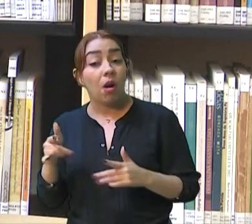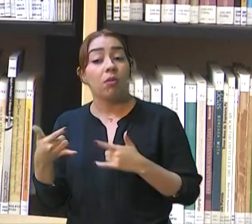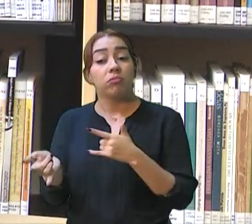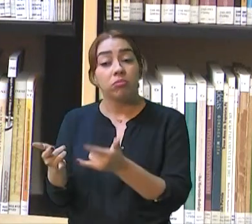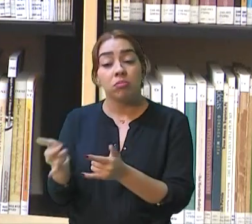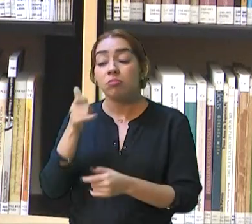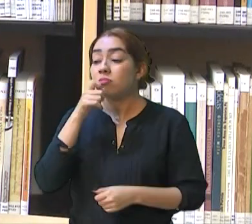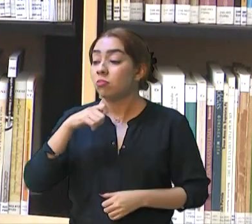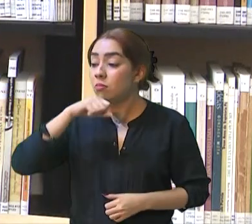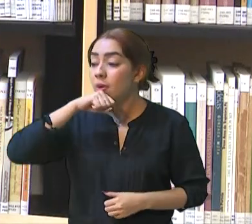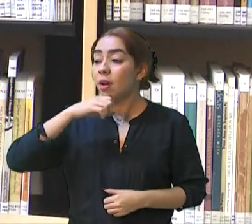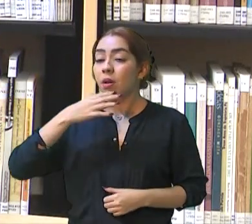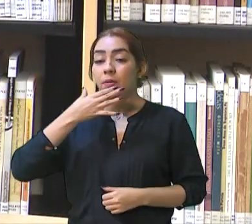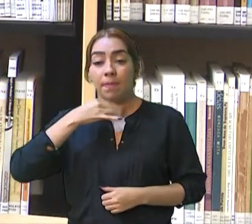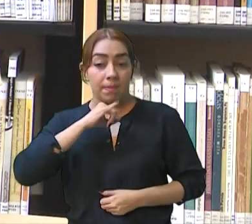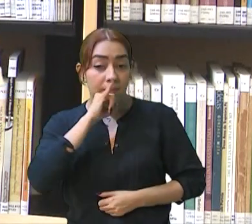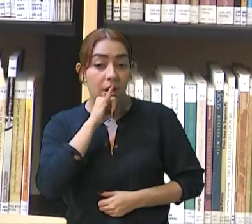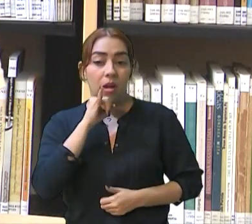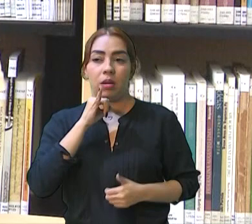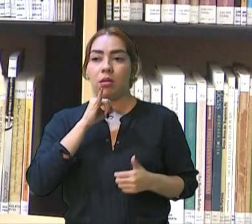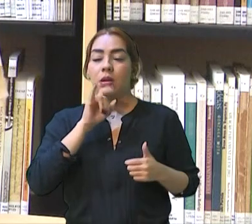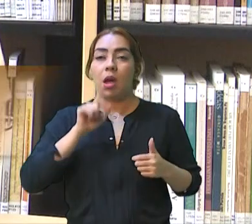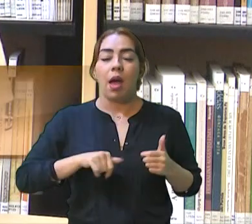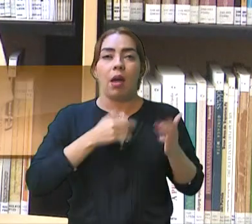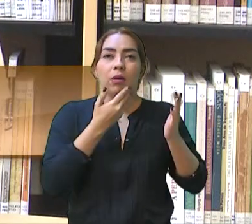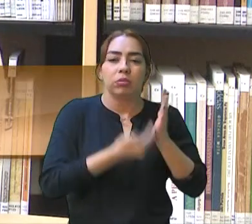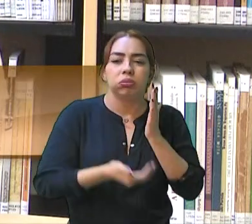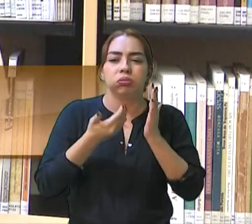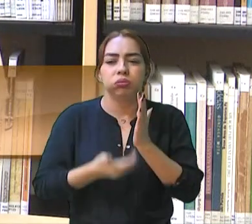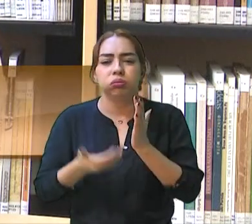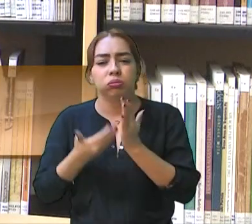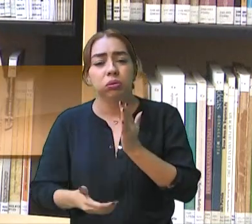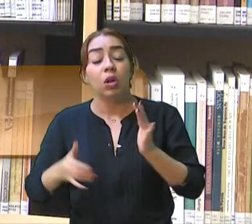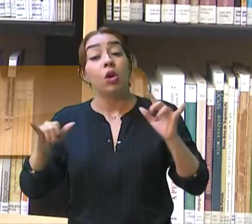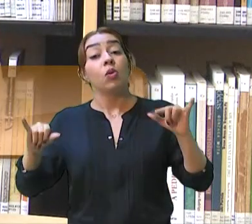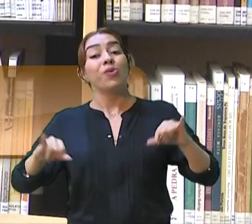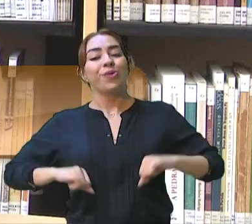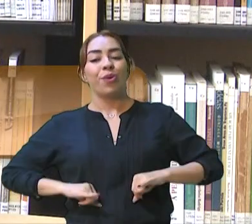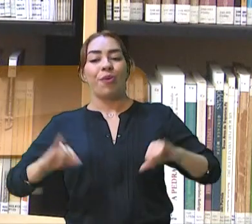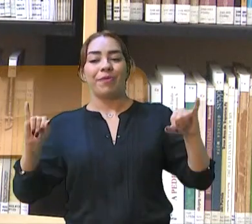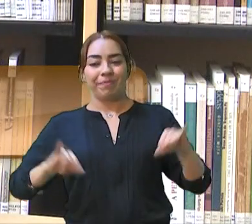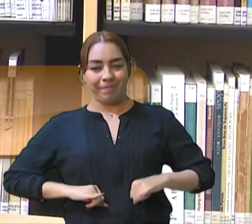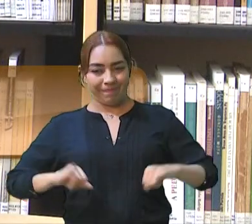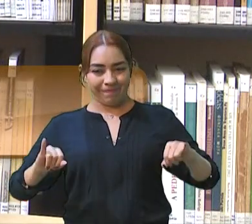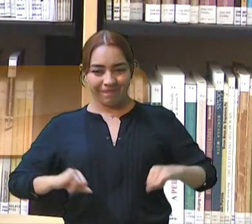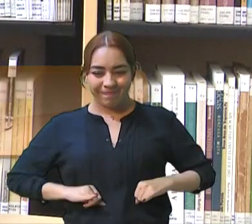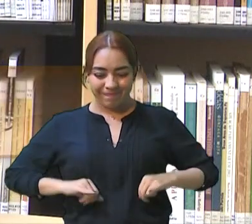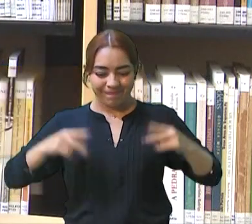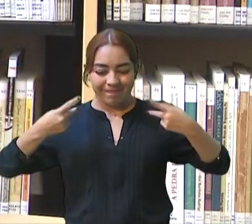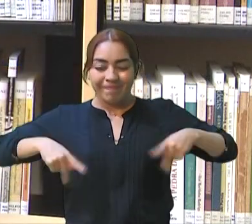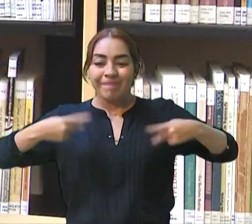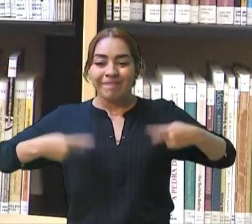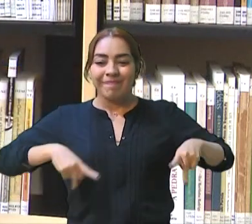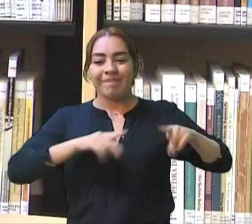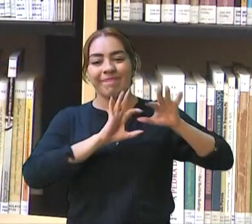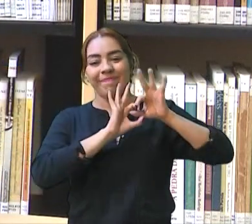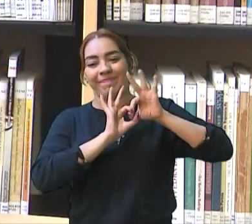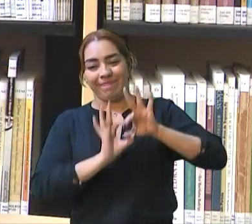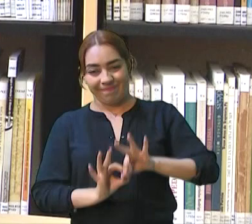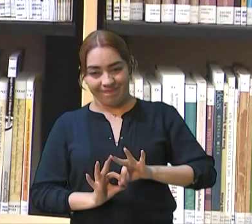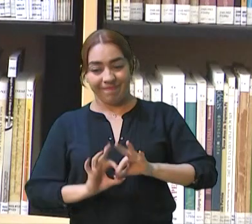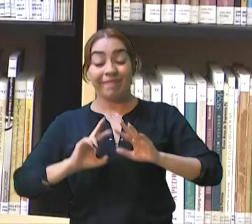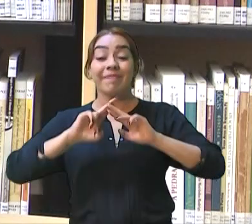a mãe. Então, essa carga dramática criada pelo Stan Lee, pelo Steve Ditko no Homem-Aranha, fez com que